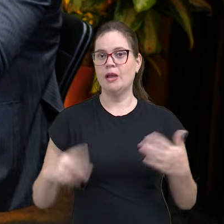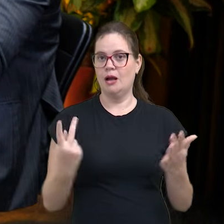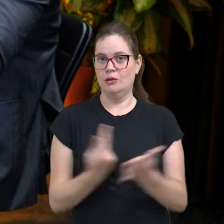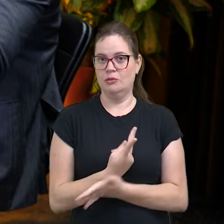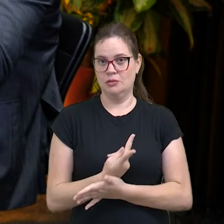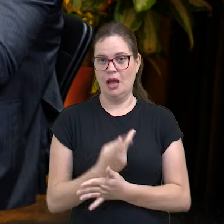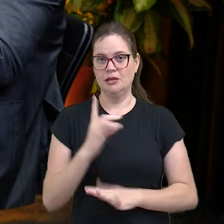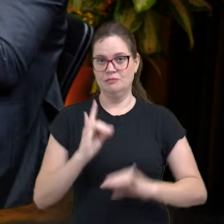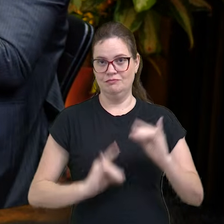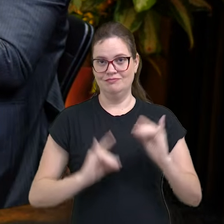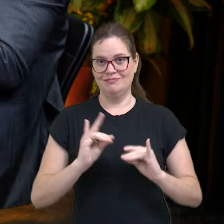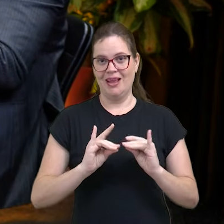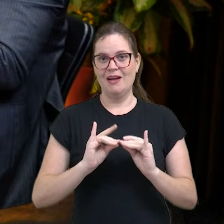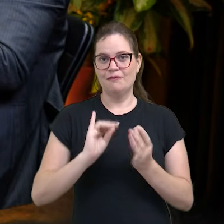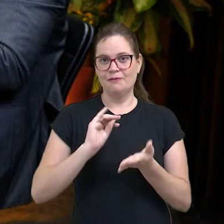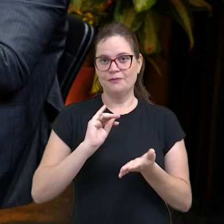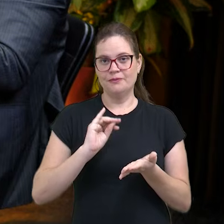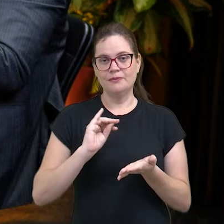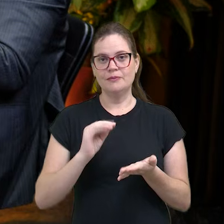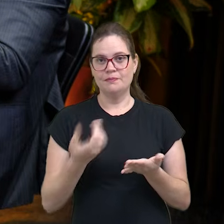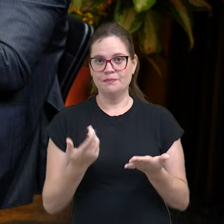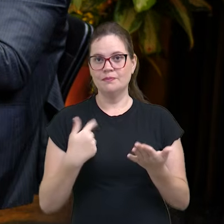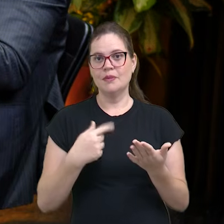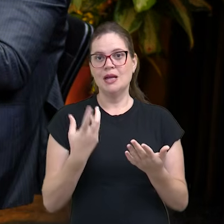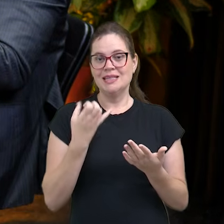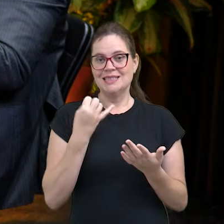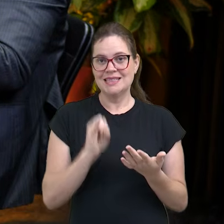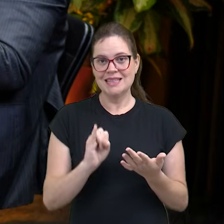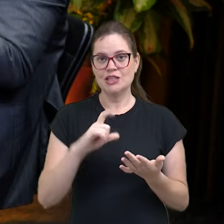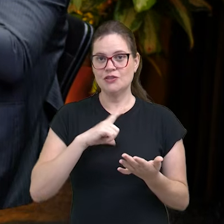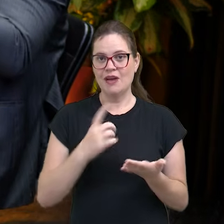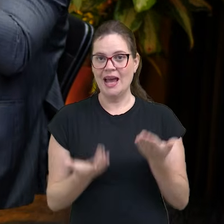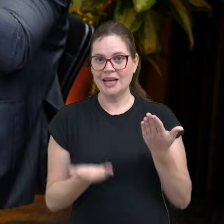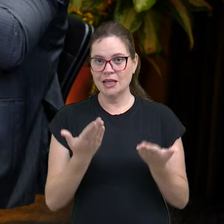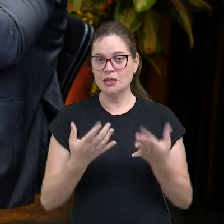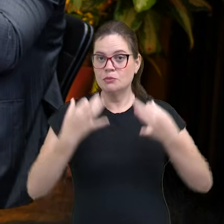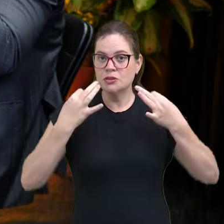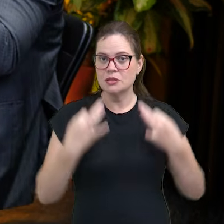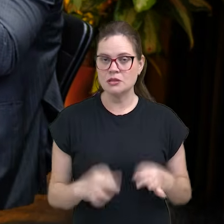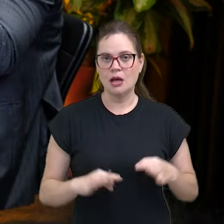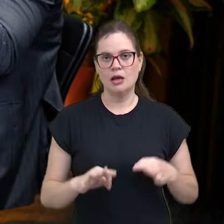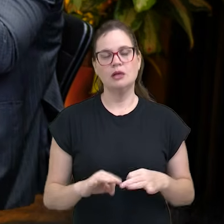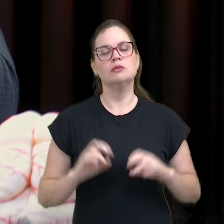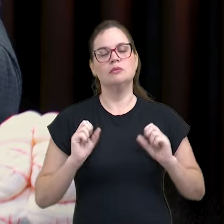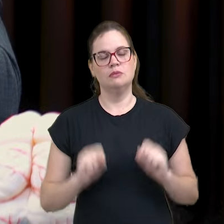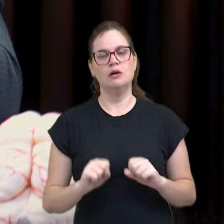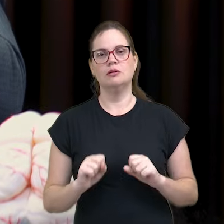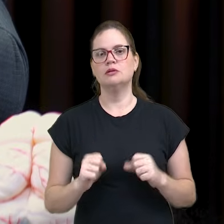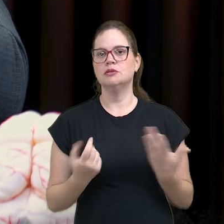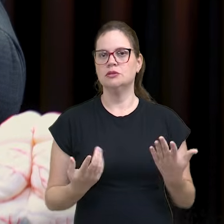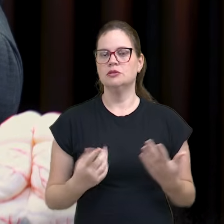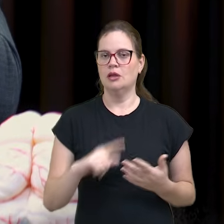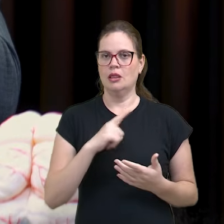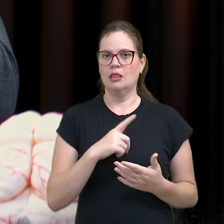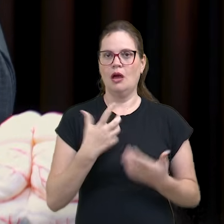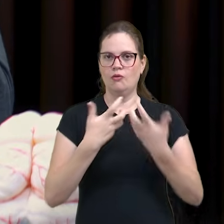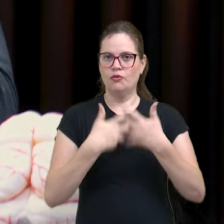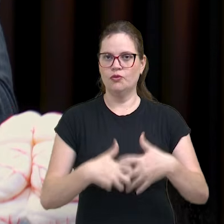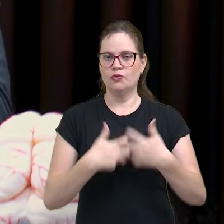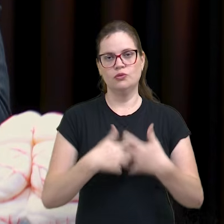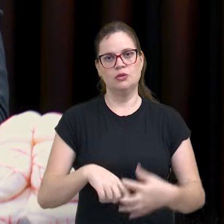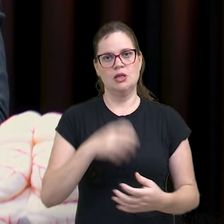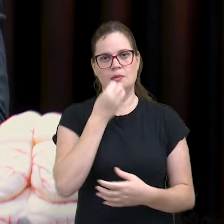essa homeostase ela vem quando você tem o equilíbrio, né, das doses